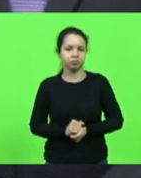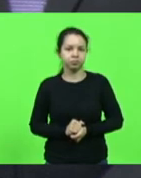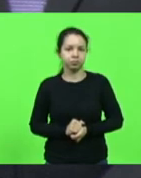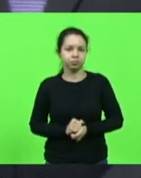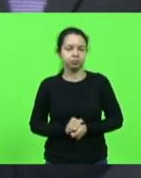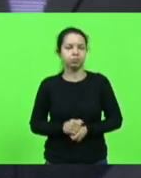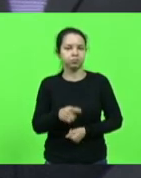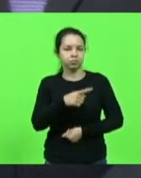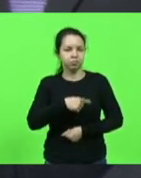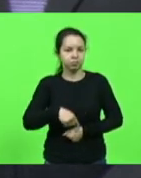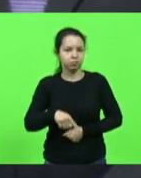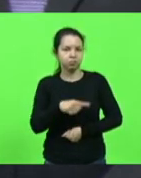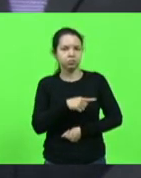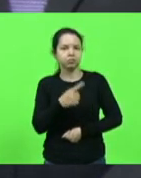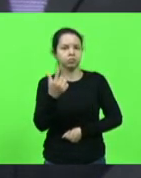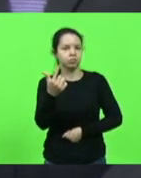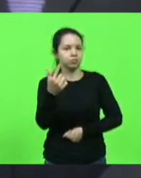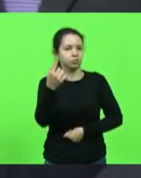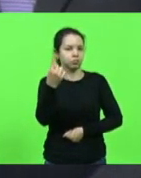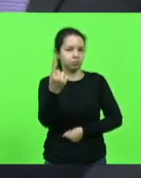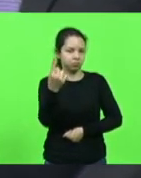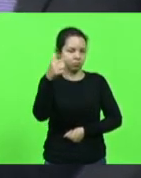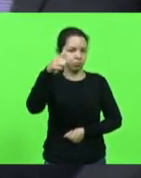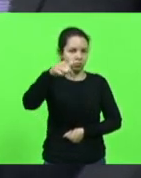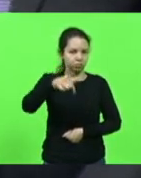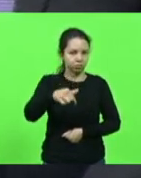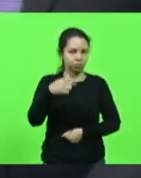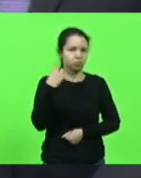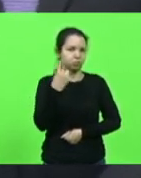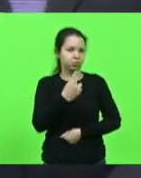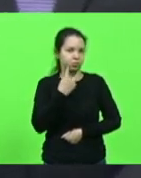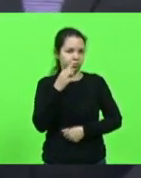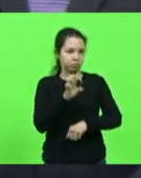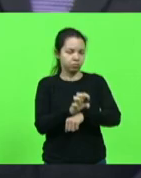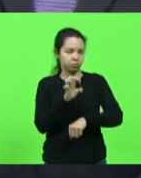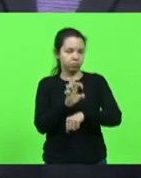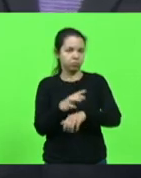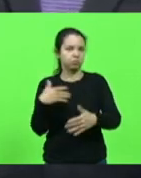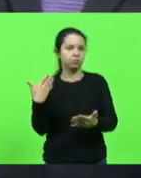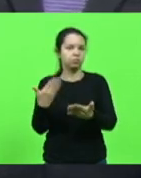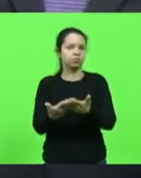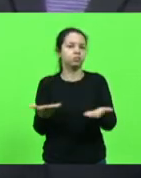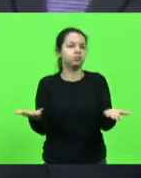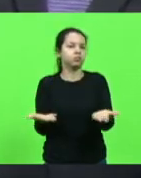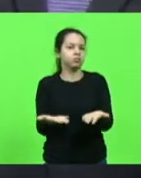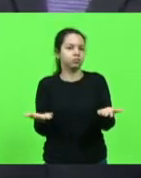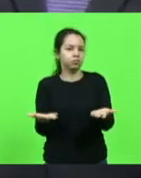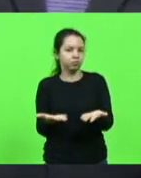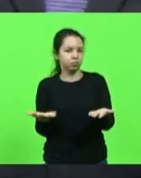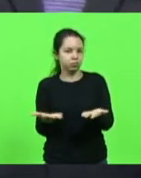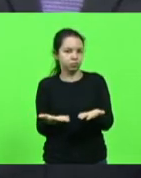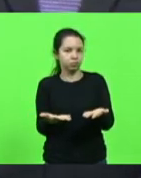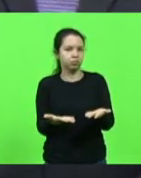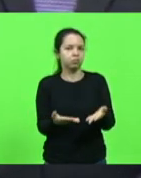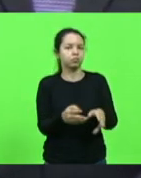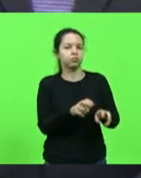Tivemos 17 deputados estaduais até hoje, a saber, por ordem de